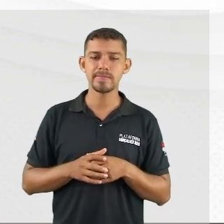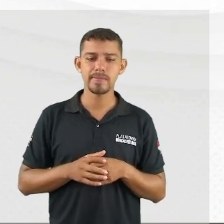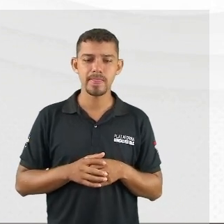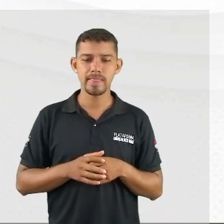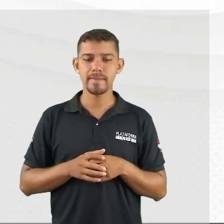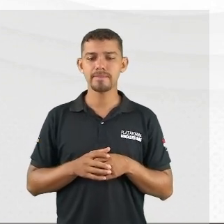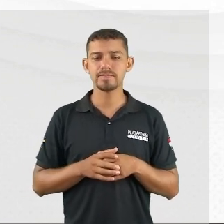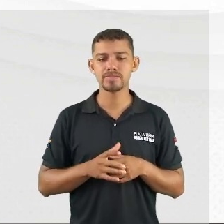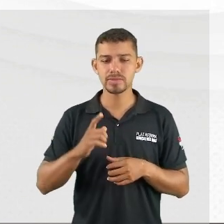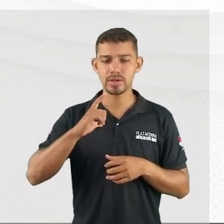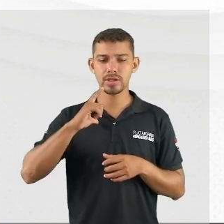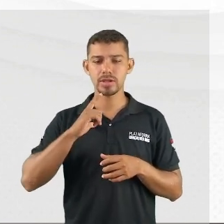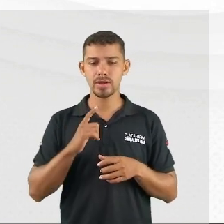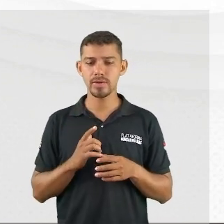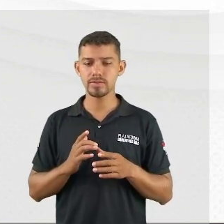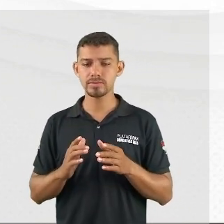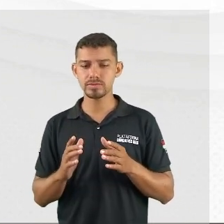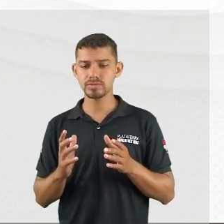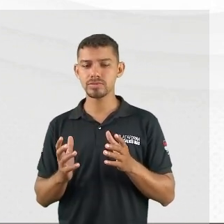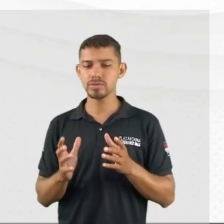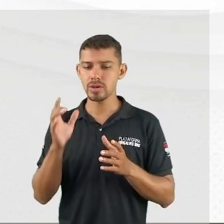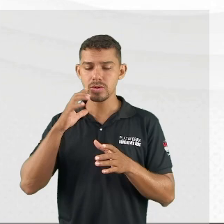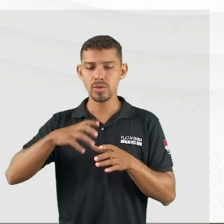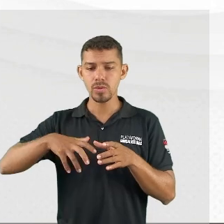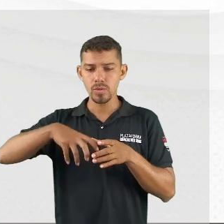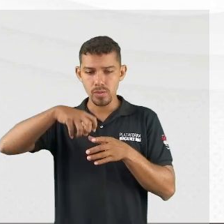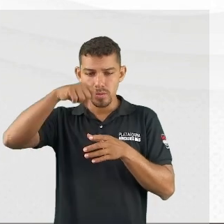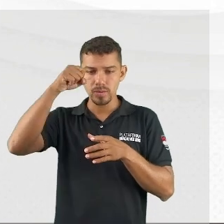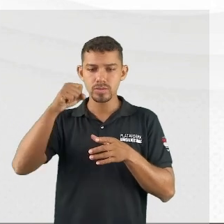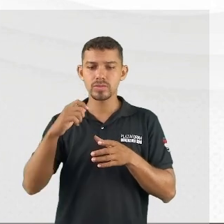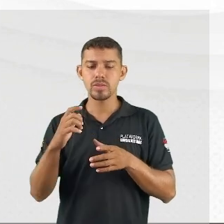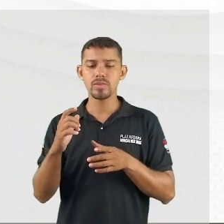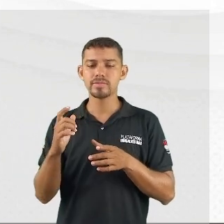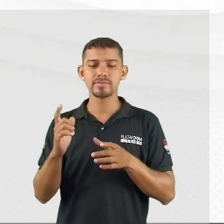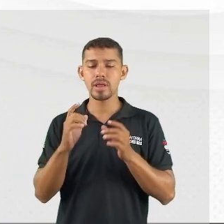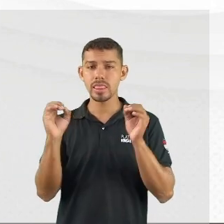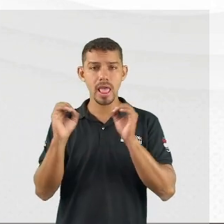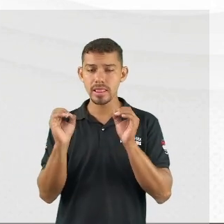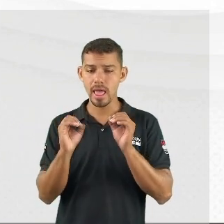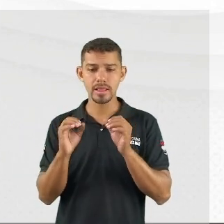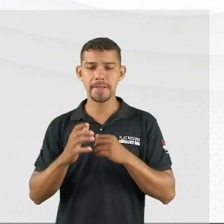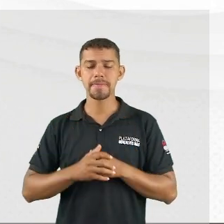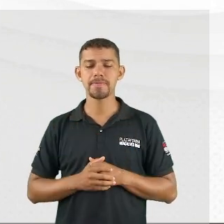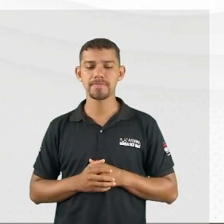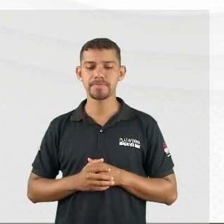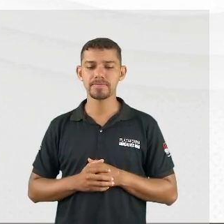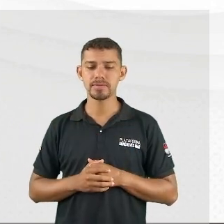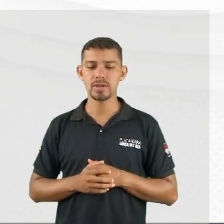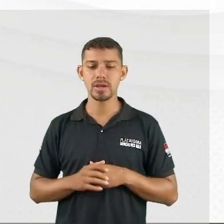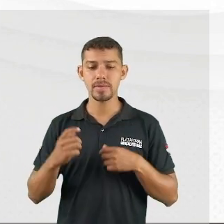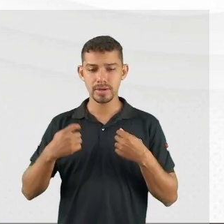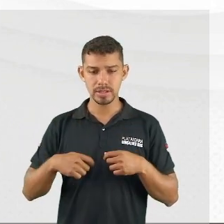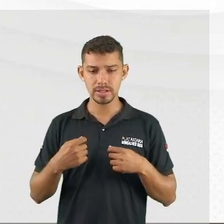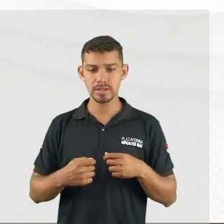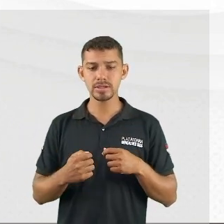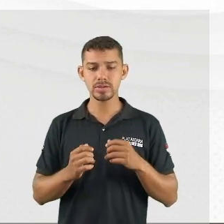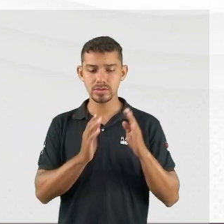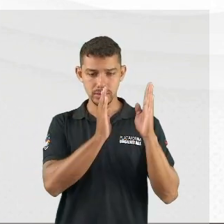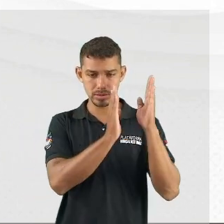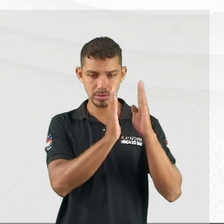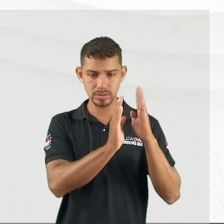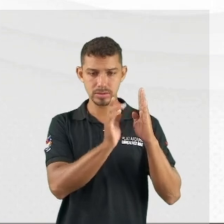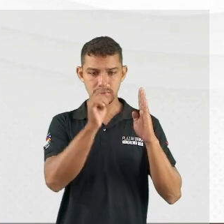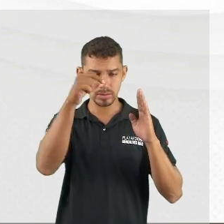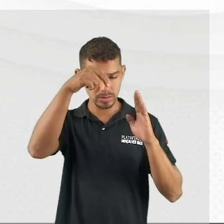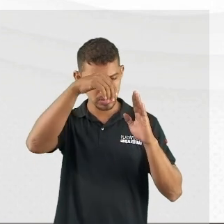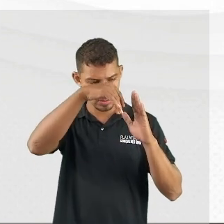ó, ter um vácuo, retirar o ar daqui de dentro, para que não tenha nada dentro. Então, eu tenho que ter duas paredes para que esse